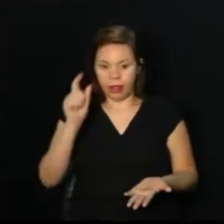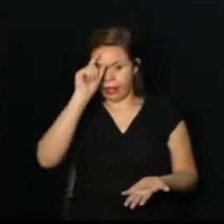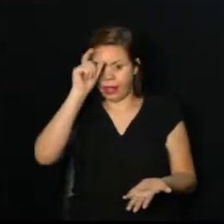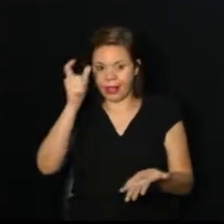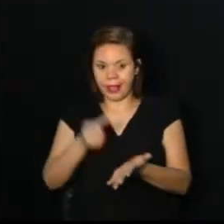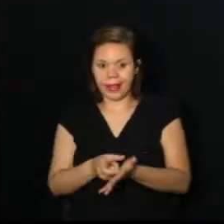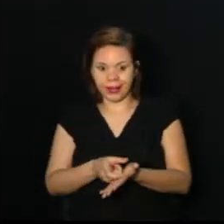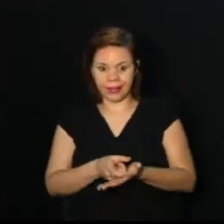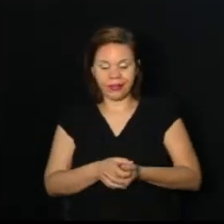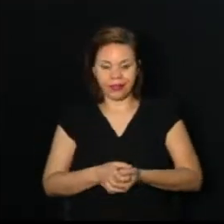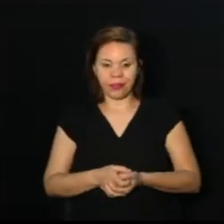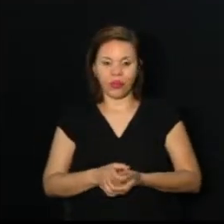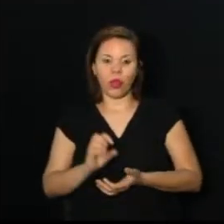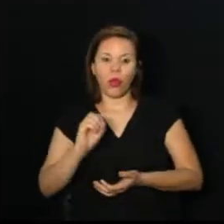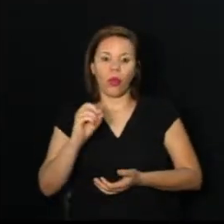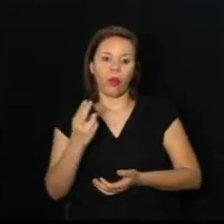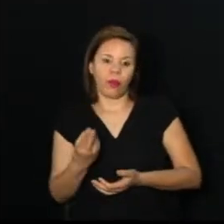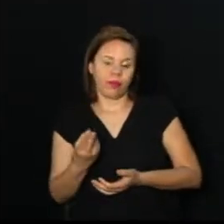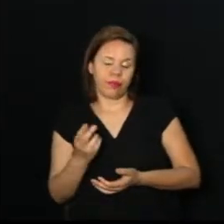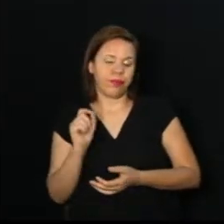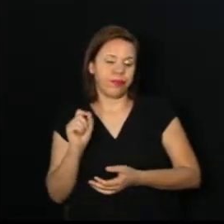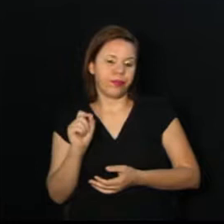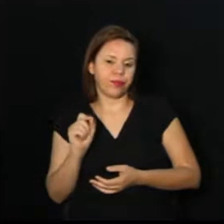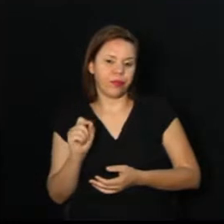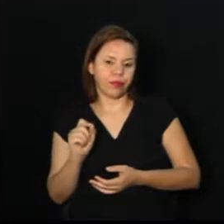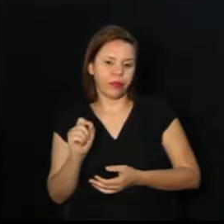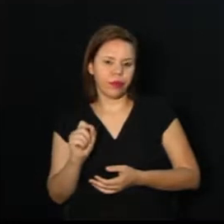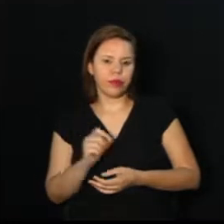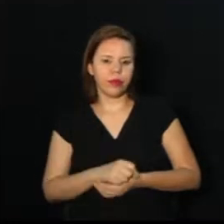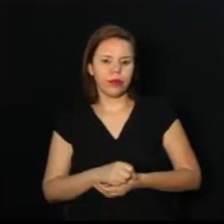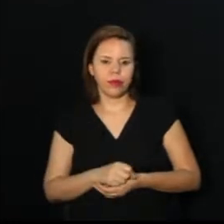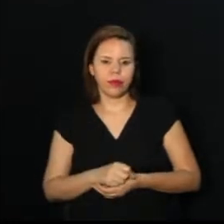dislexia, ou daquilo que é uma